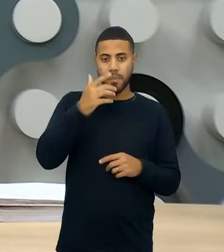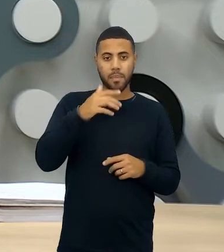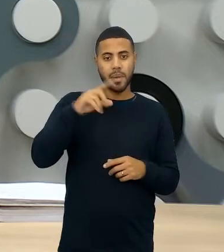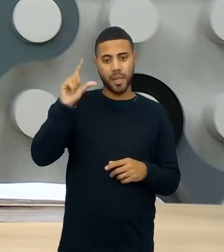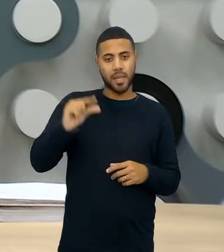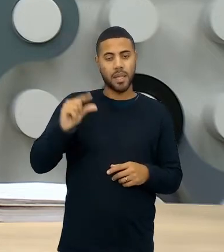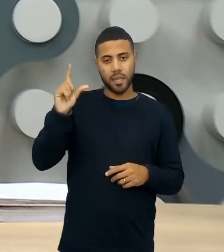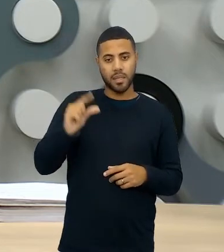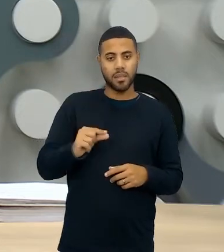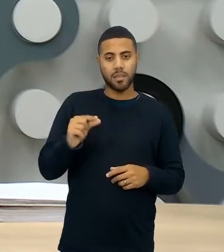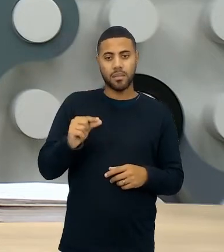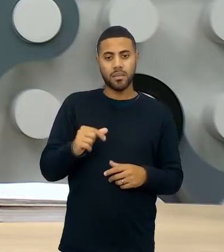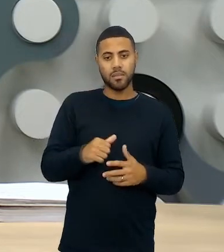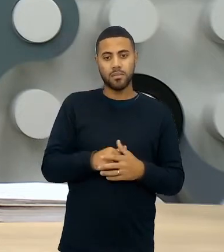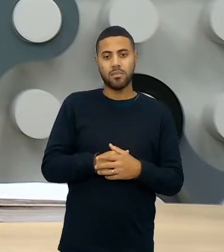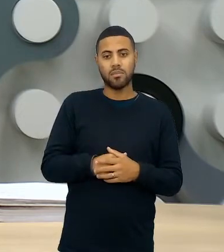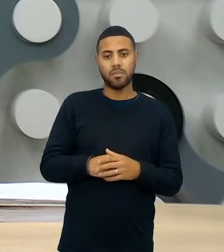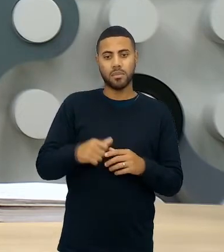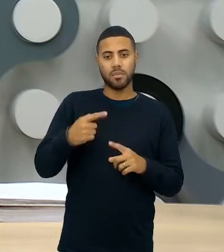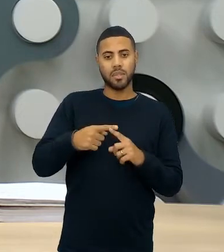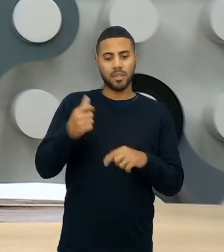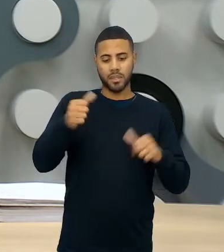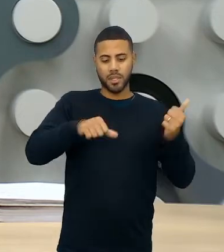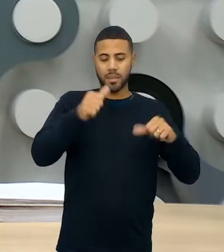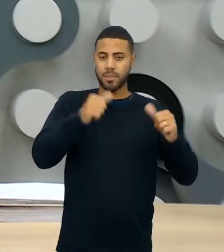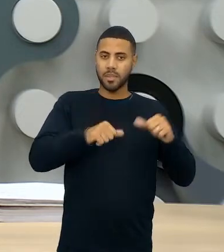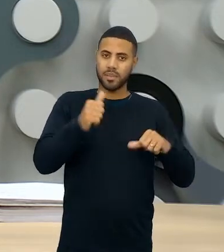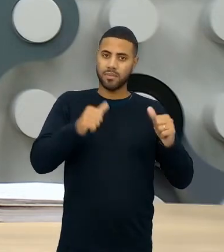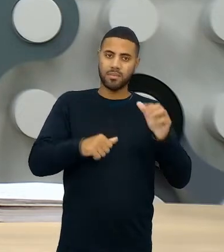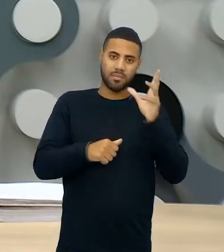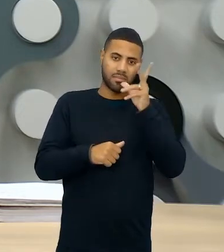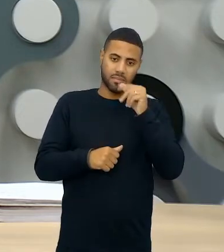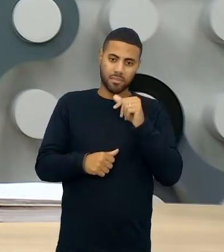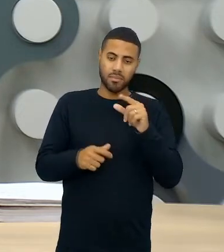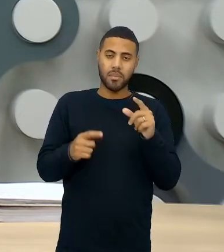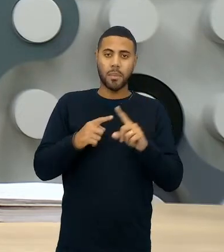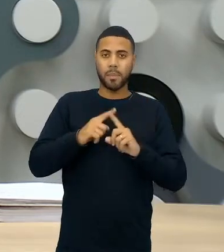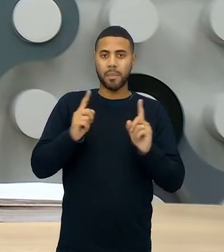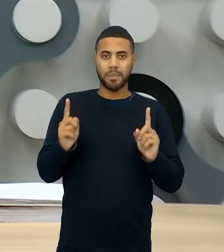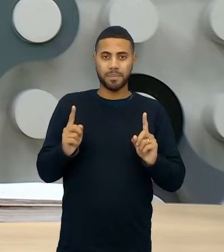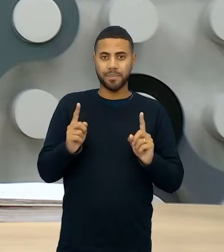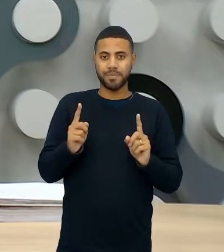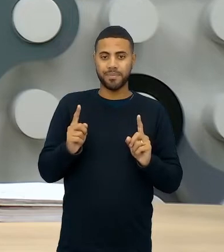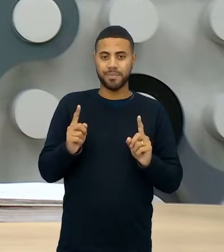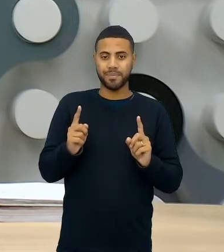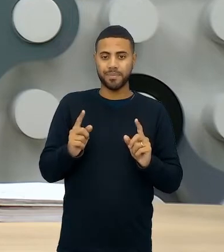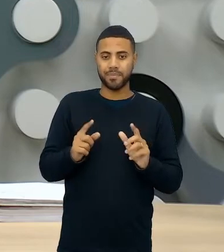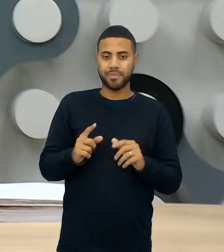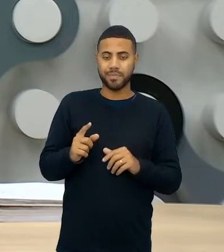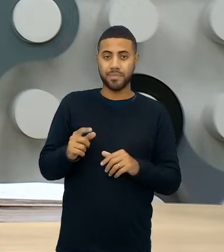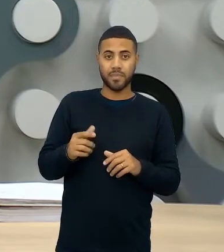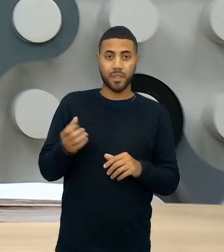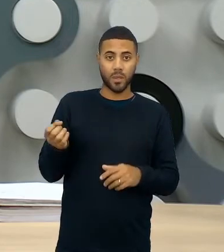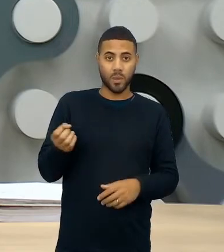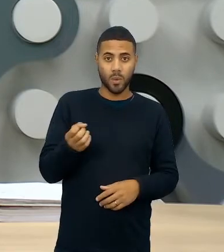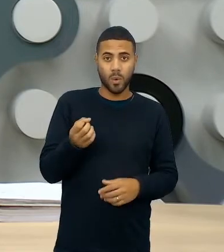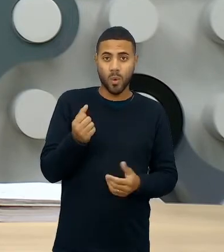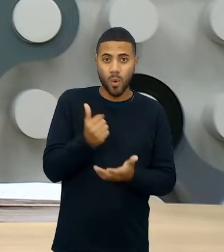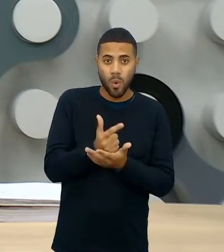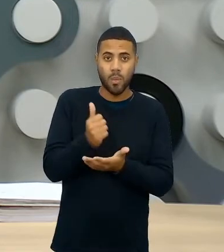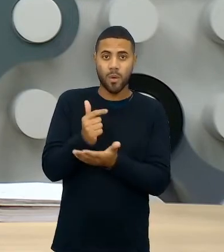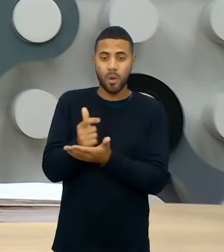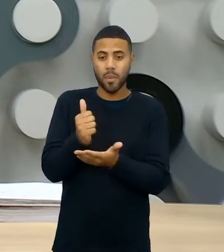os em laboratório, né? Só que pelo novo padrão de consumo,